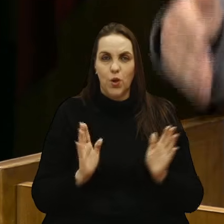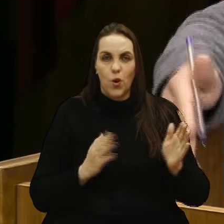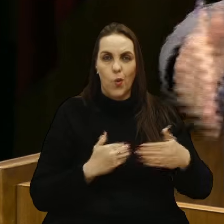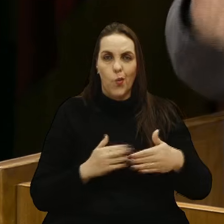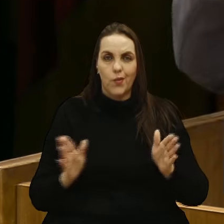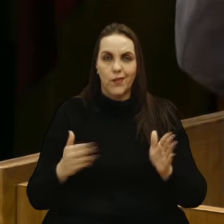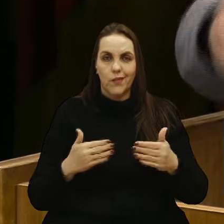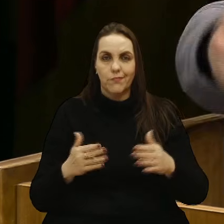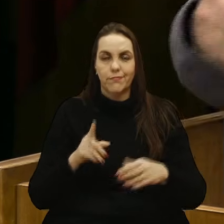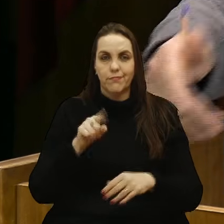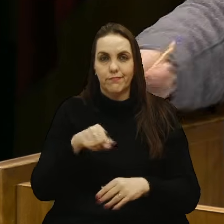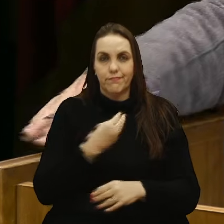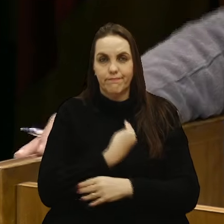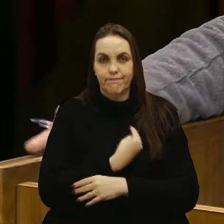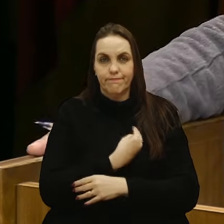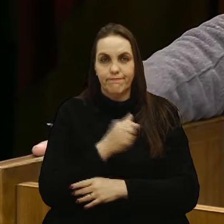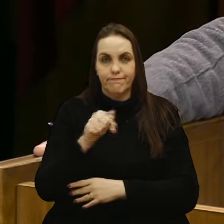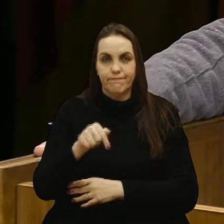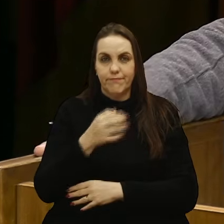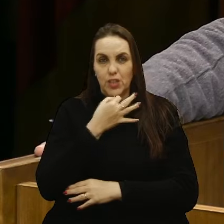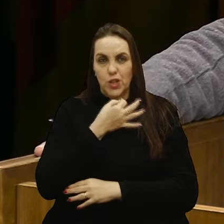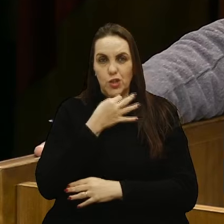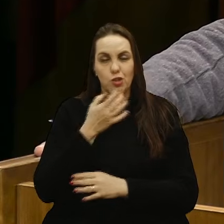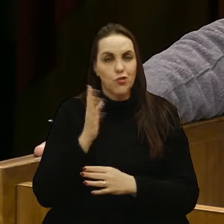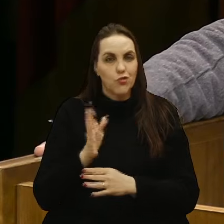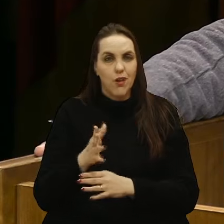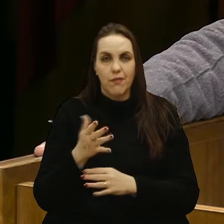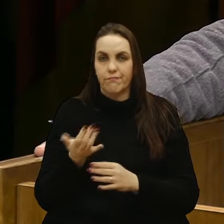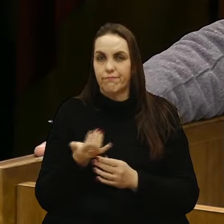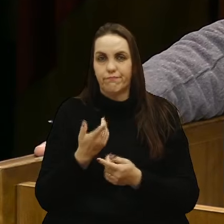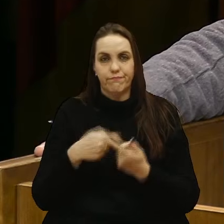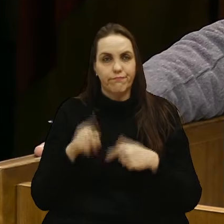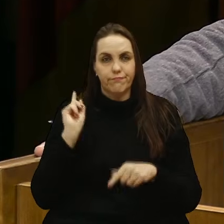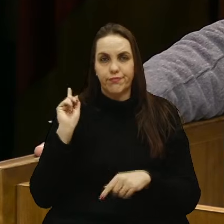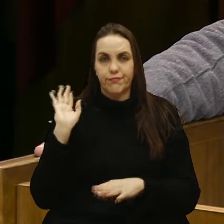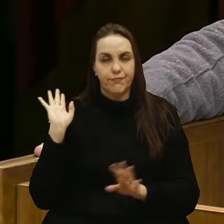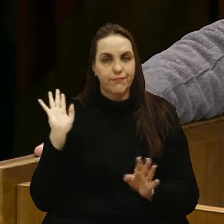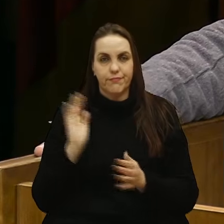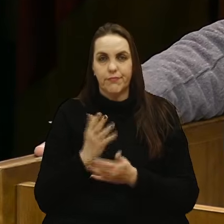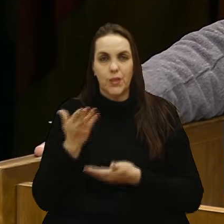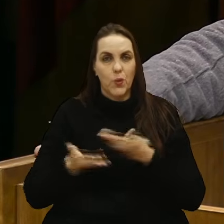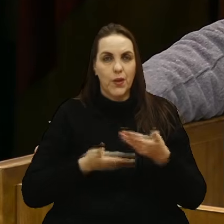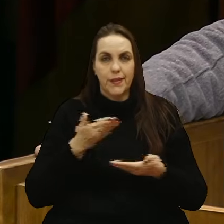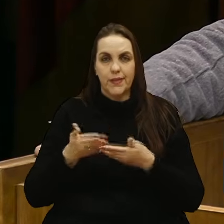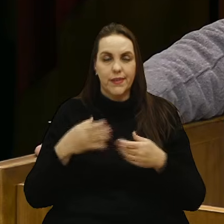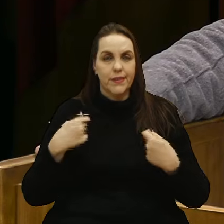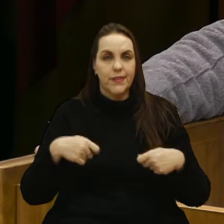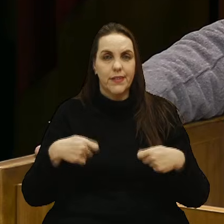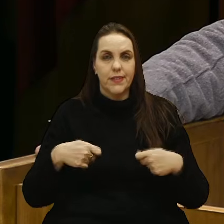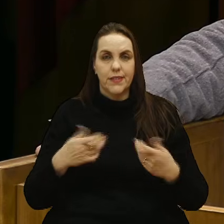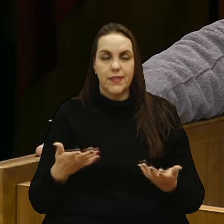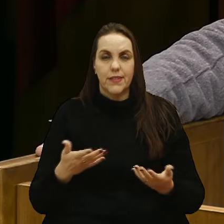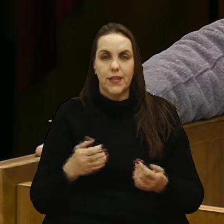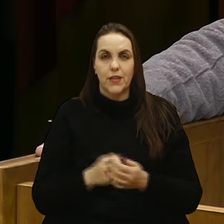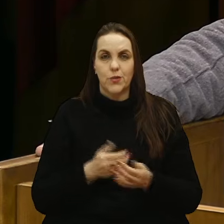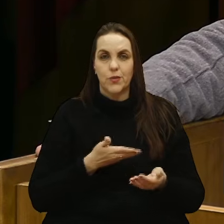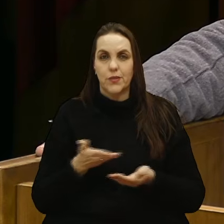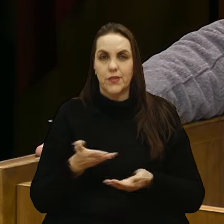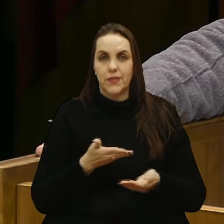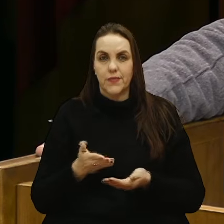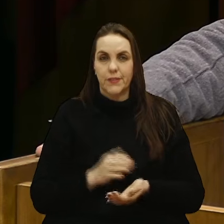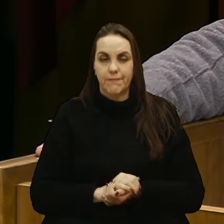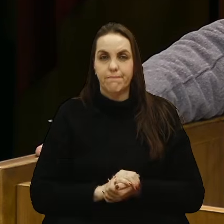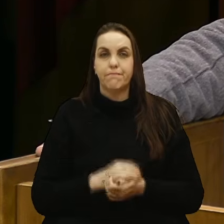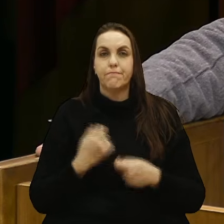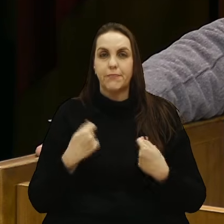que estão aqui em Caxias do Sul já não atendem mais a necessidade do serviço. Nós